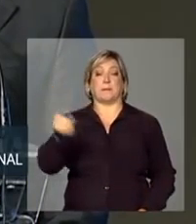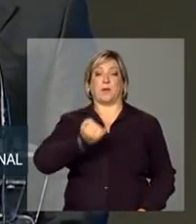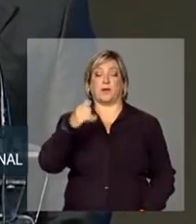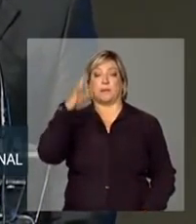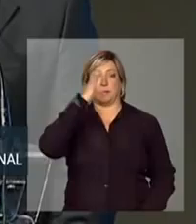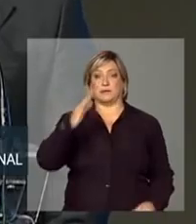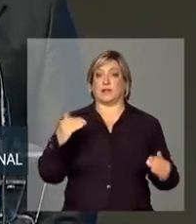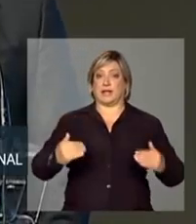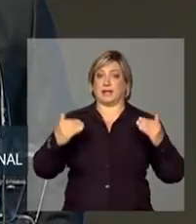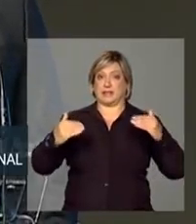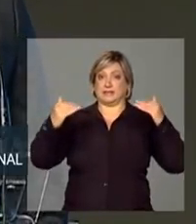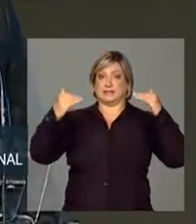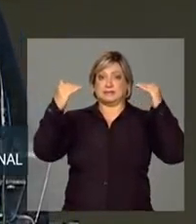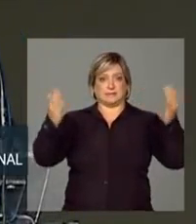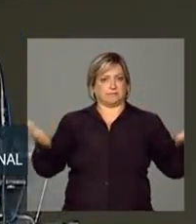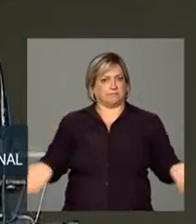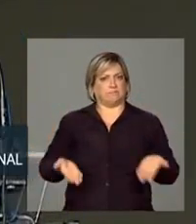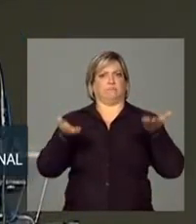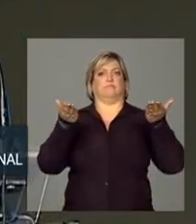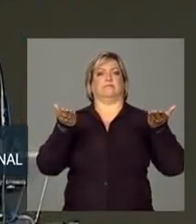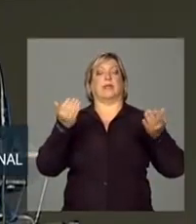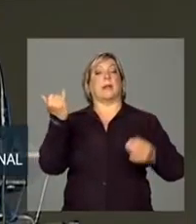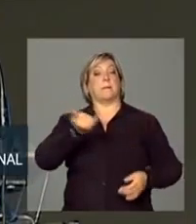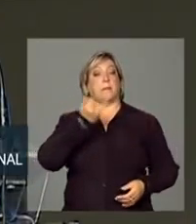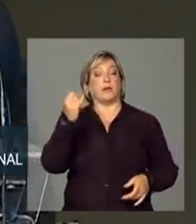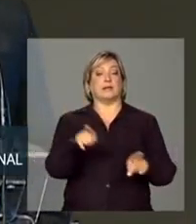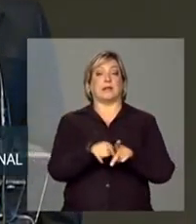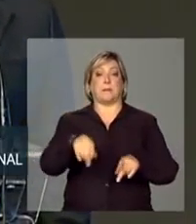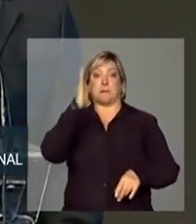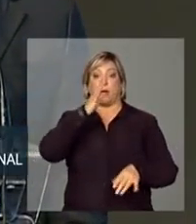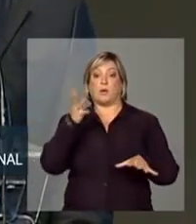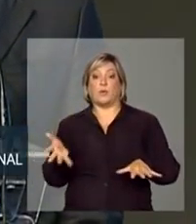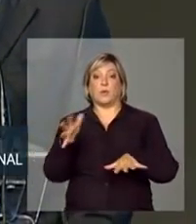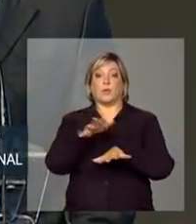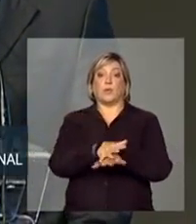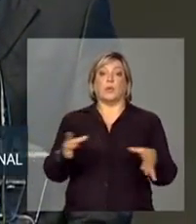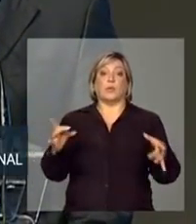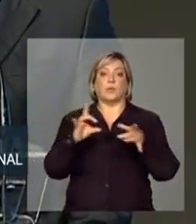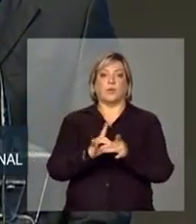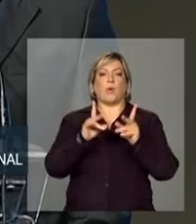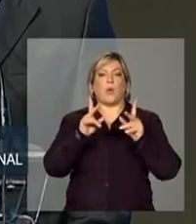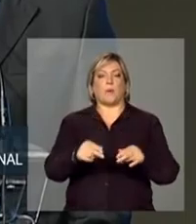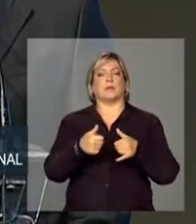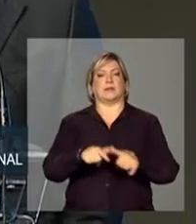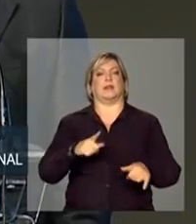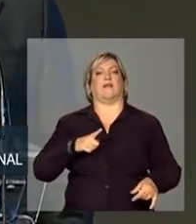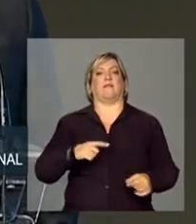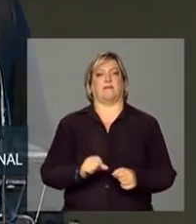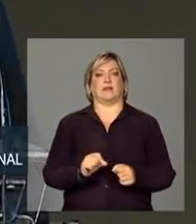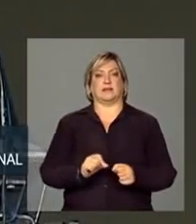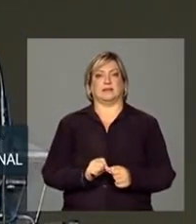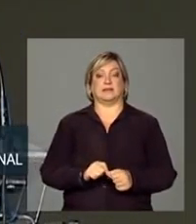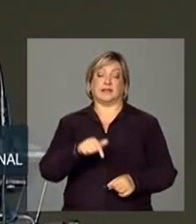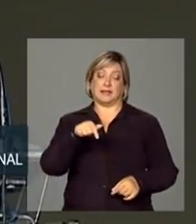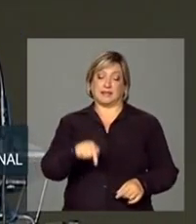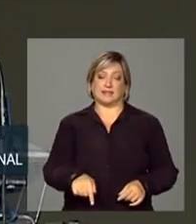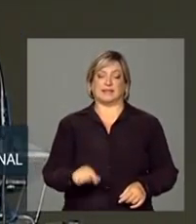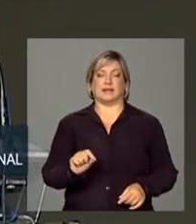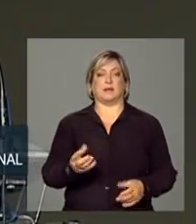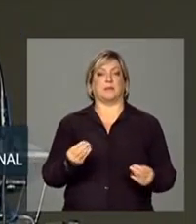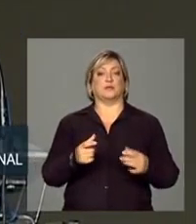da representatividade, pessoas que dialogam com o Brasil real, pessoas que